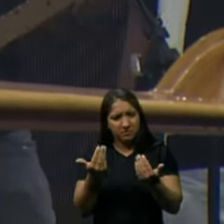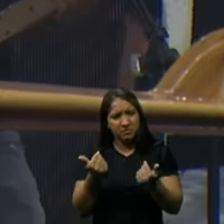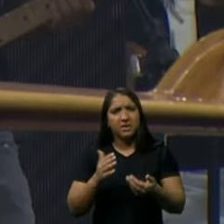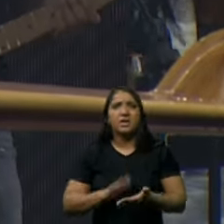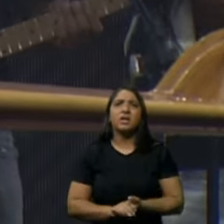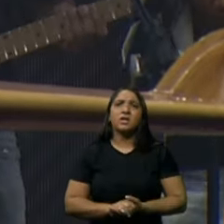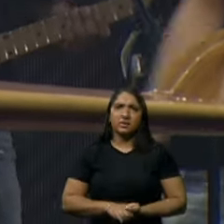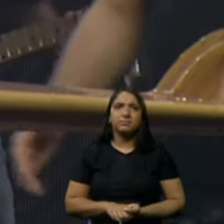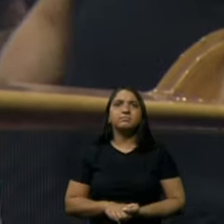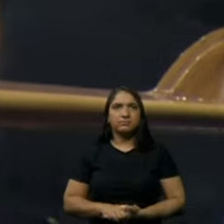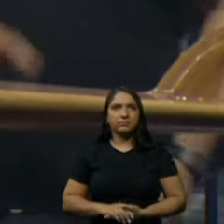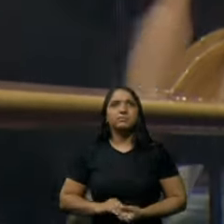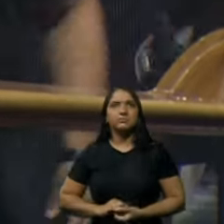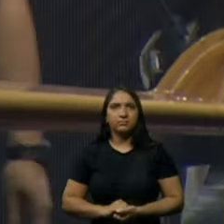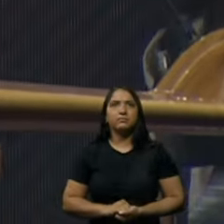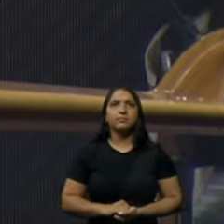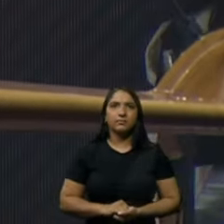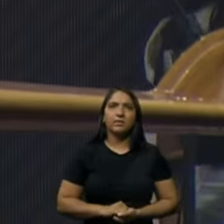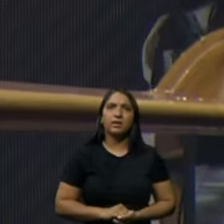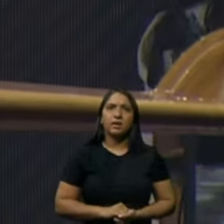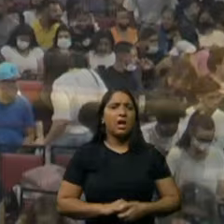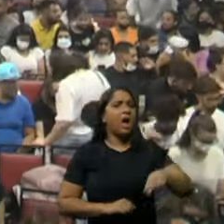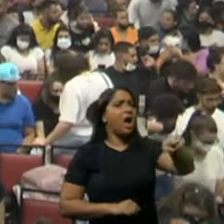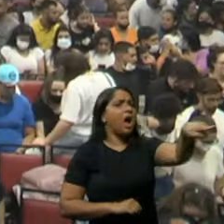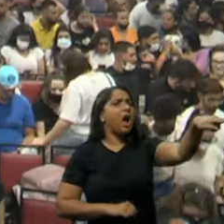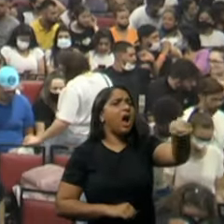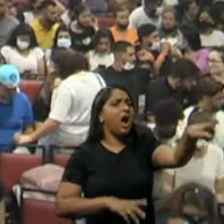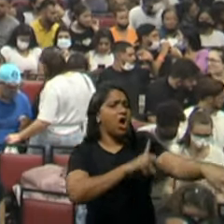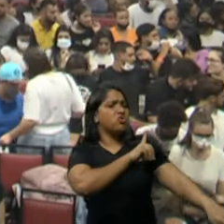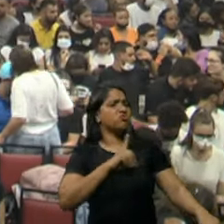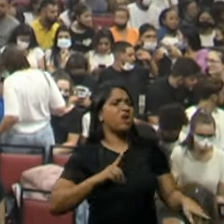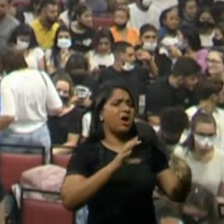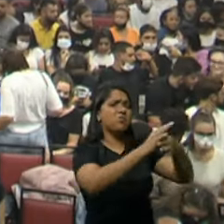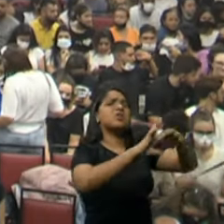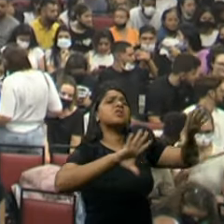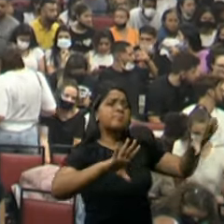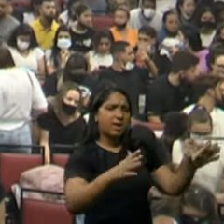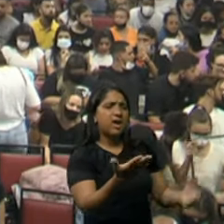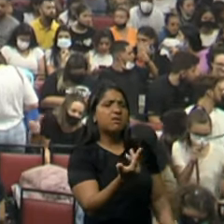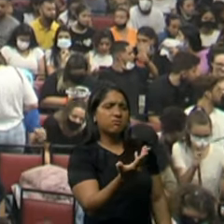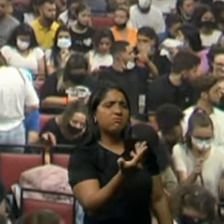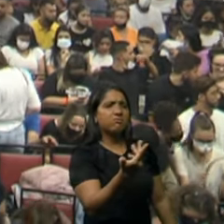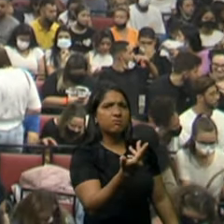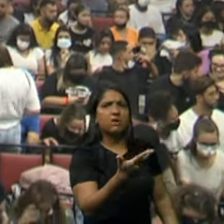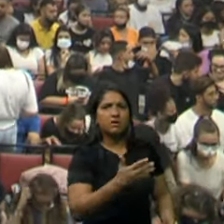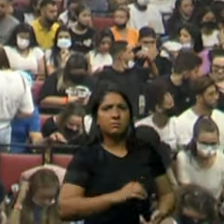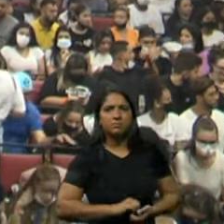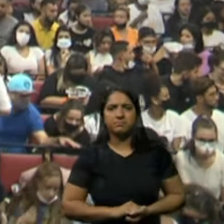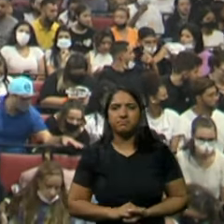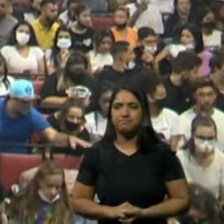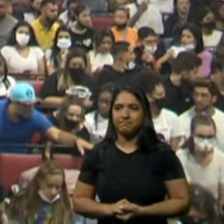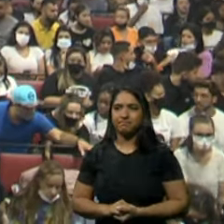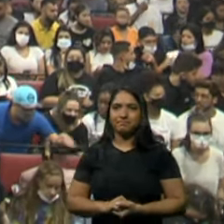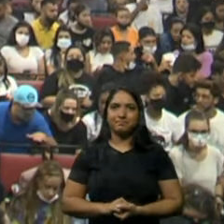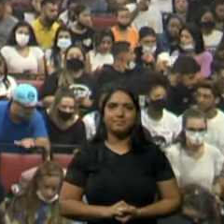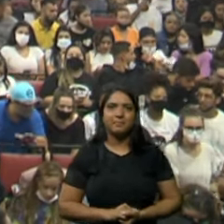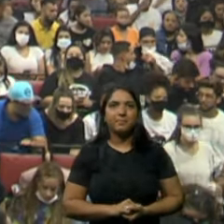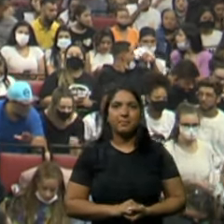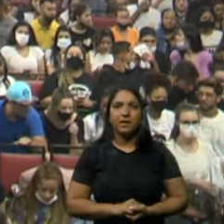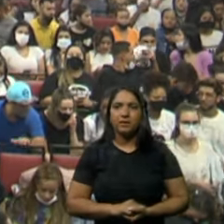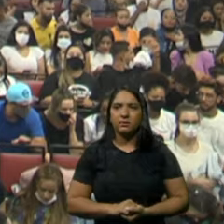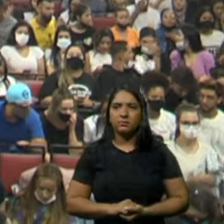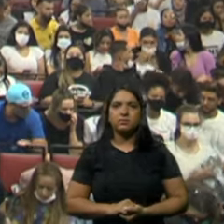e a galera Wheels diácono tem que liberar beleza tava olhando o culto dos teens